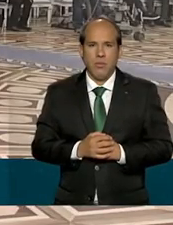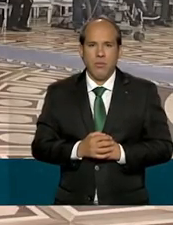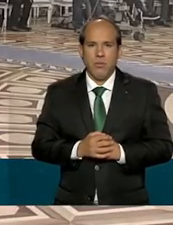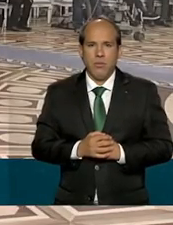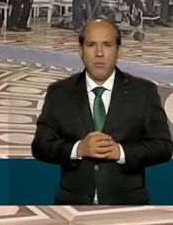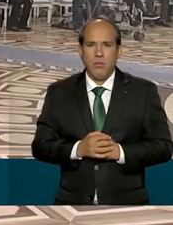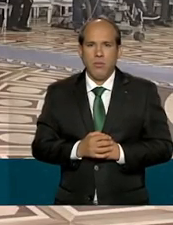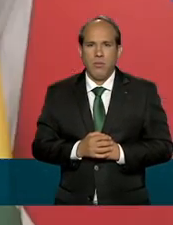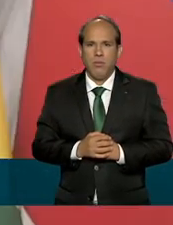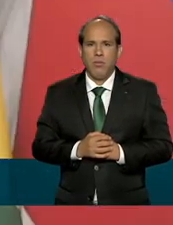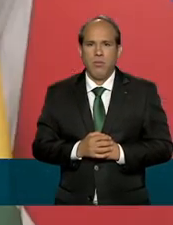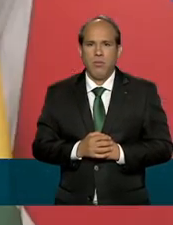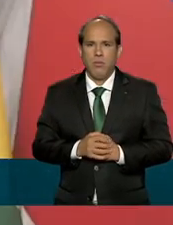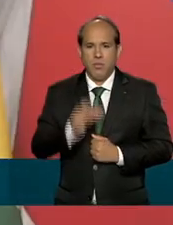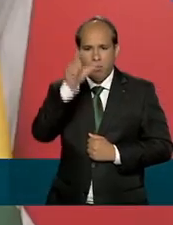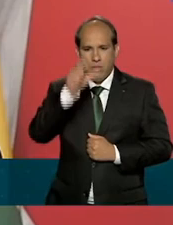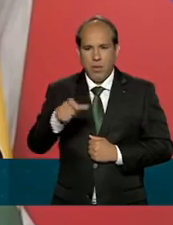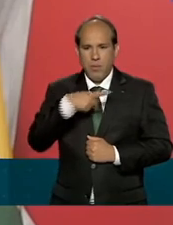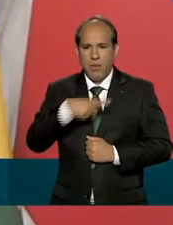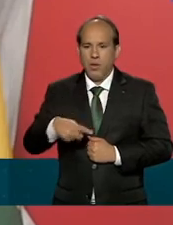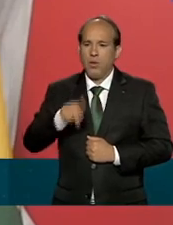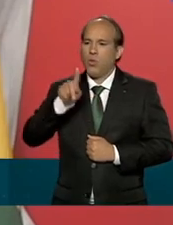Senhor presidente Putin,